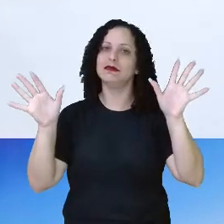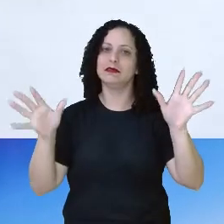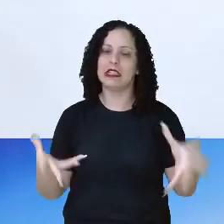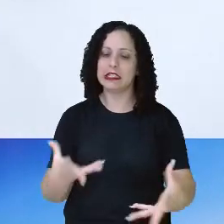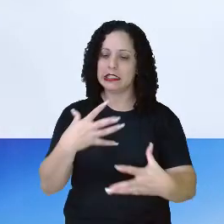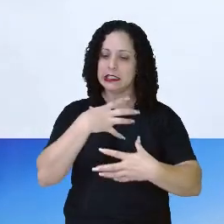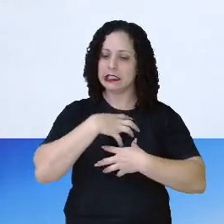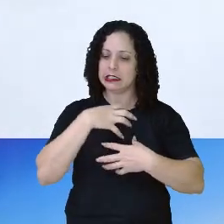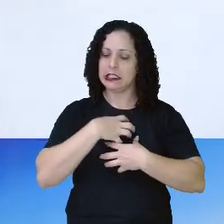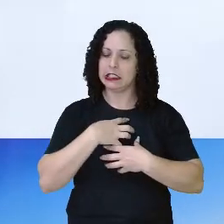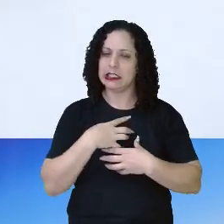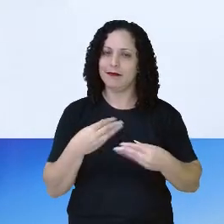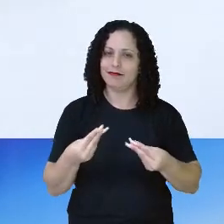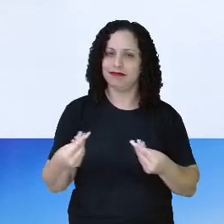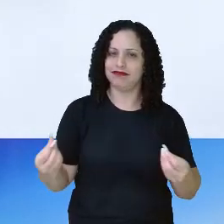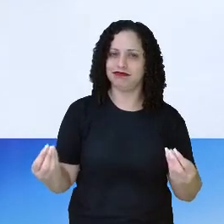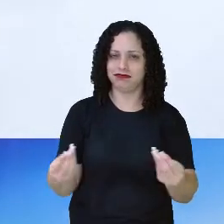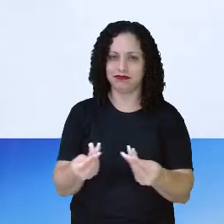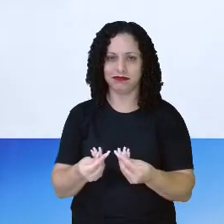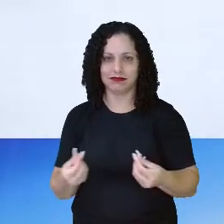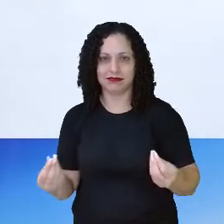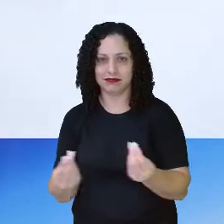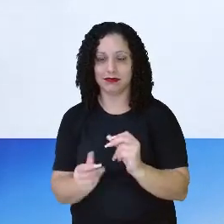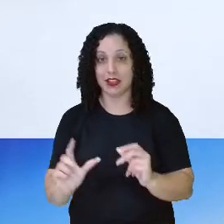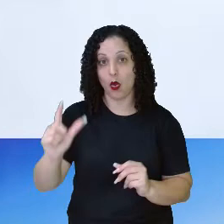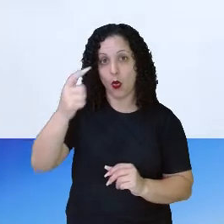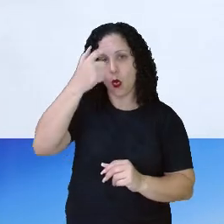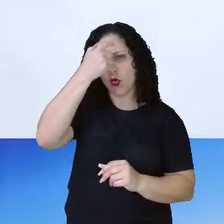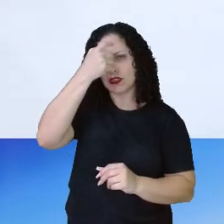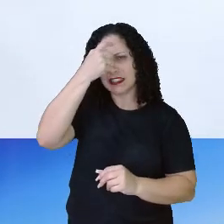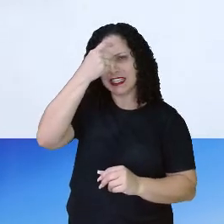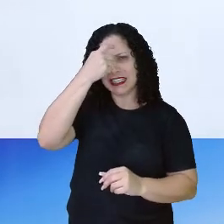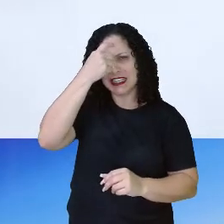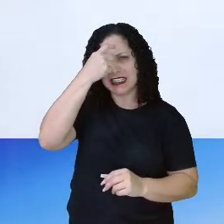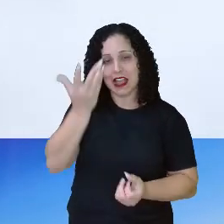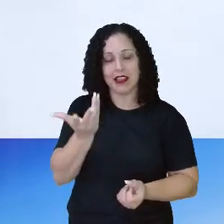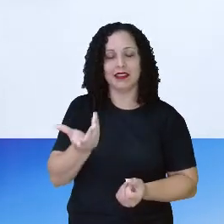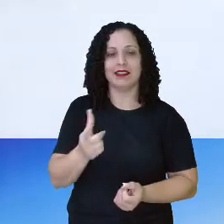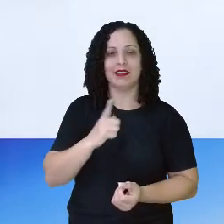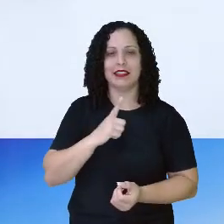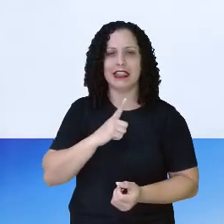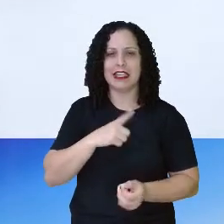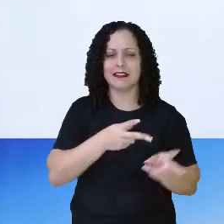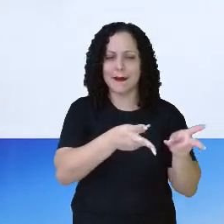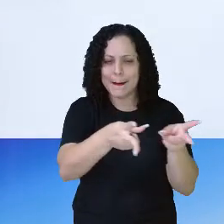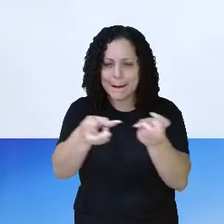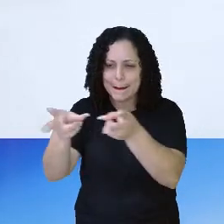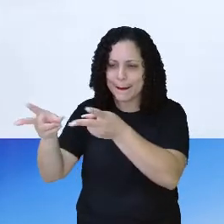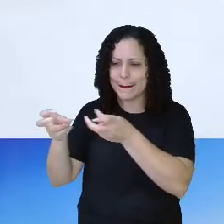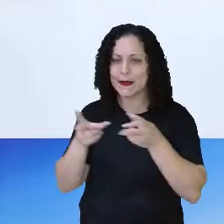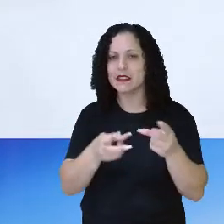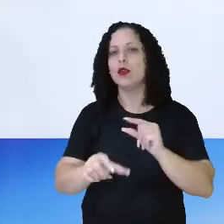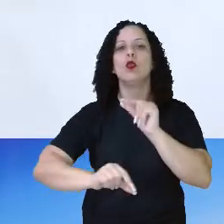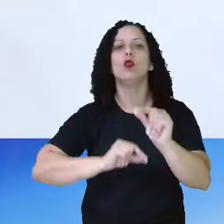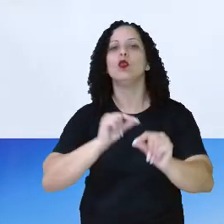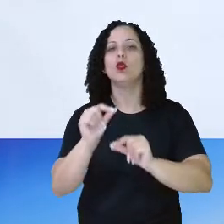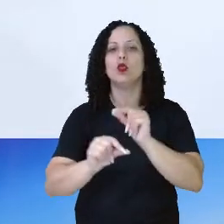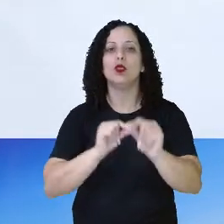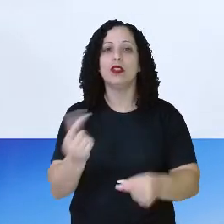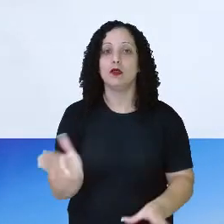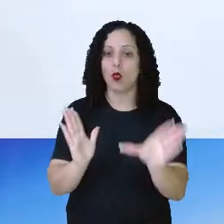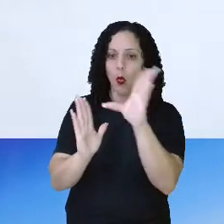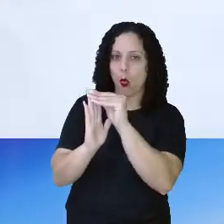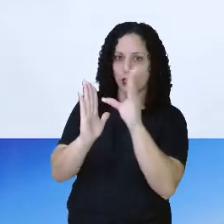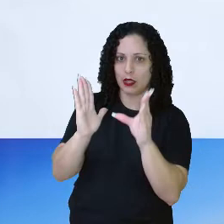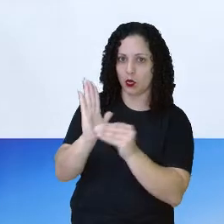o ele fazendo, ter essa consciência, formar essa percepção, não é, do que está sendo o